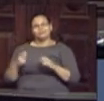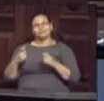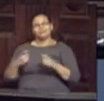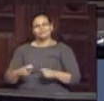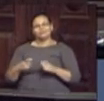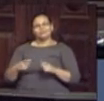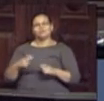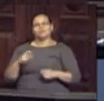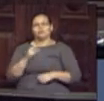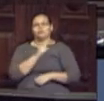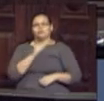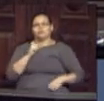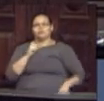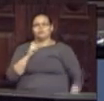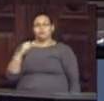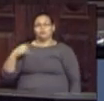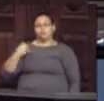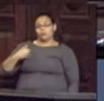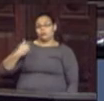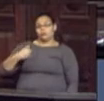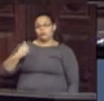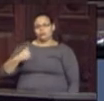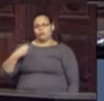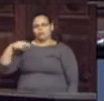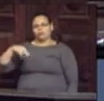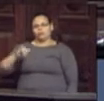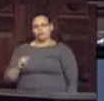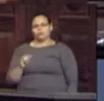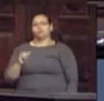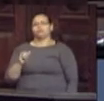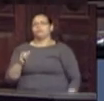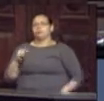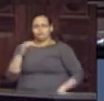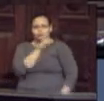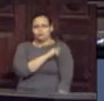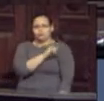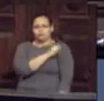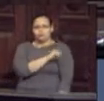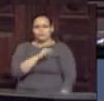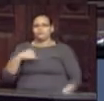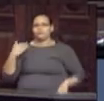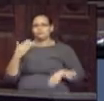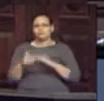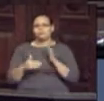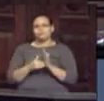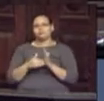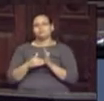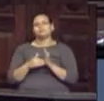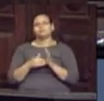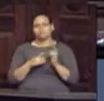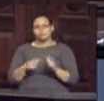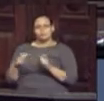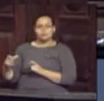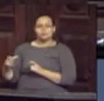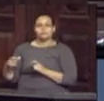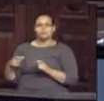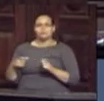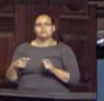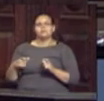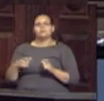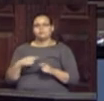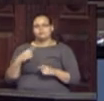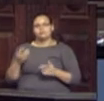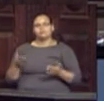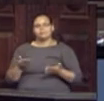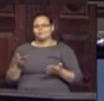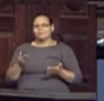São João de Meriti, em Nova Iguaçu, no Rio de Janeiro, em toda parte, na atividade, como diz aqui Luiz Martins. Portanto, está dando errado, está